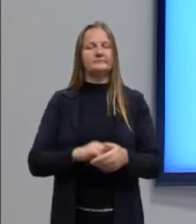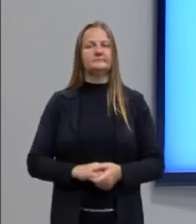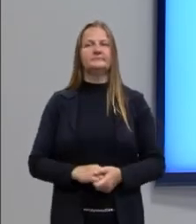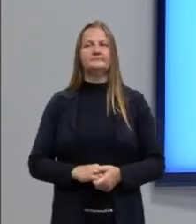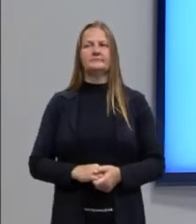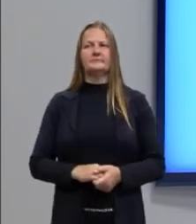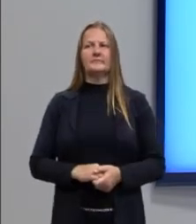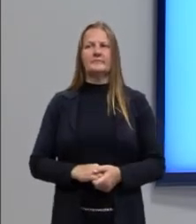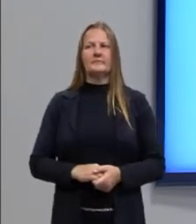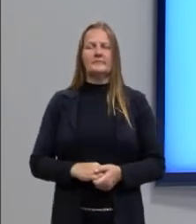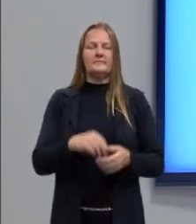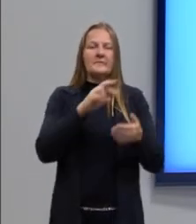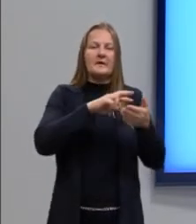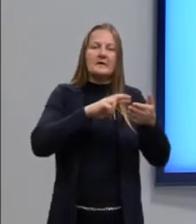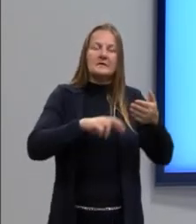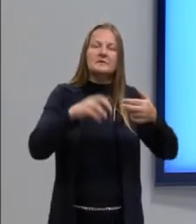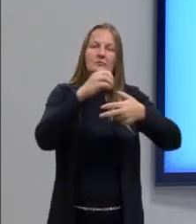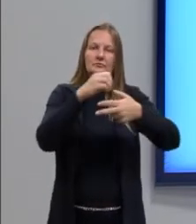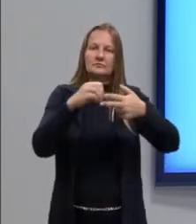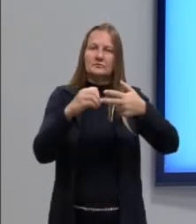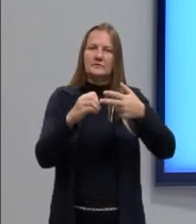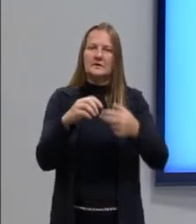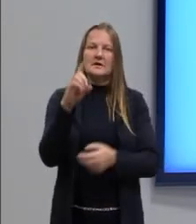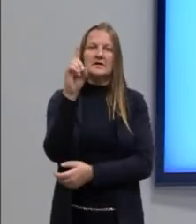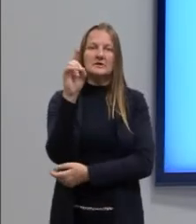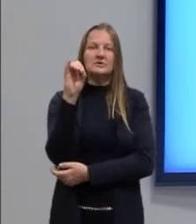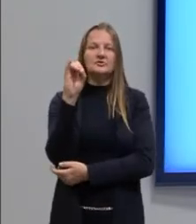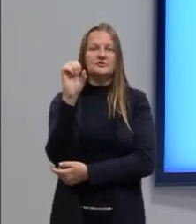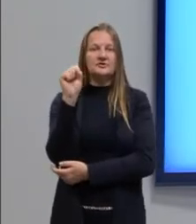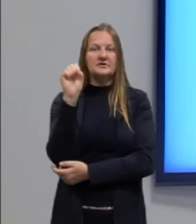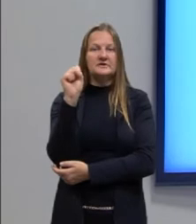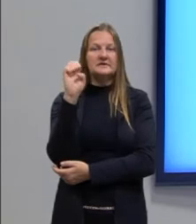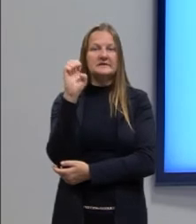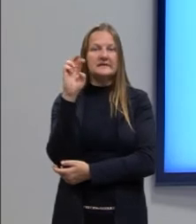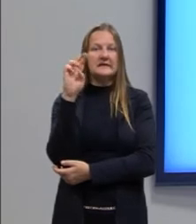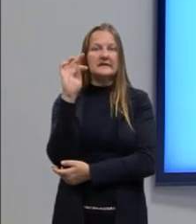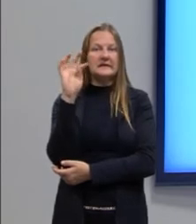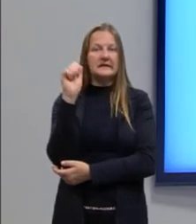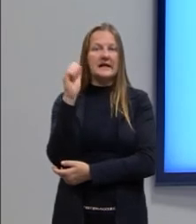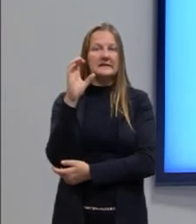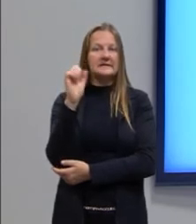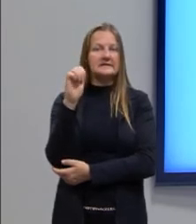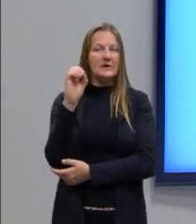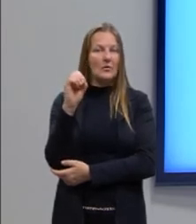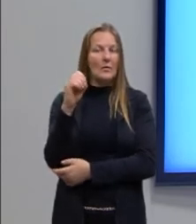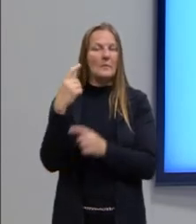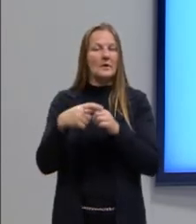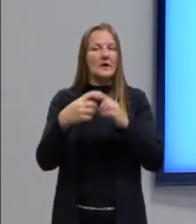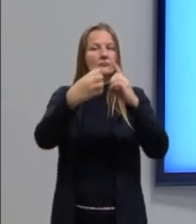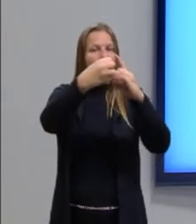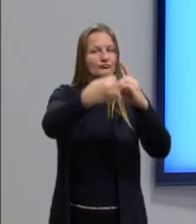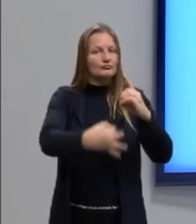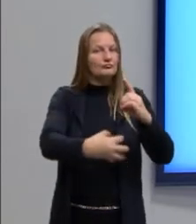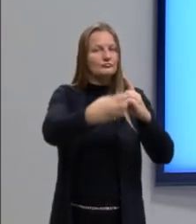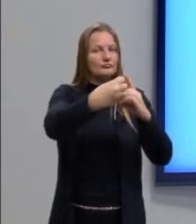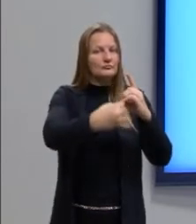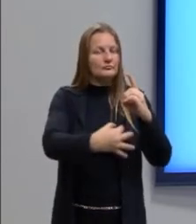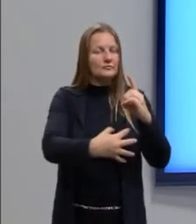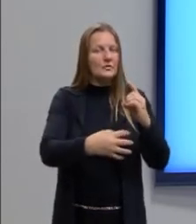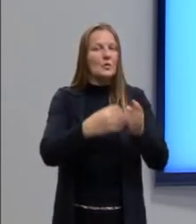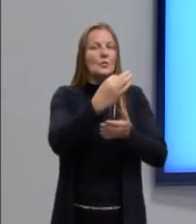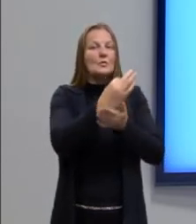a redação do Enem é chamada de dissertação beleza porque por ser um tipo de